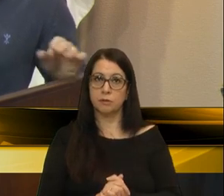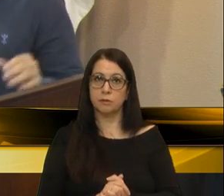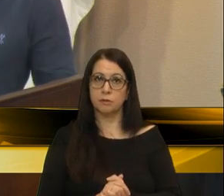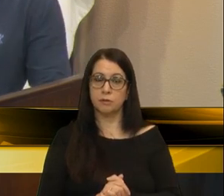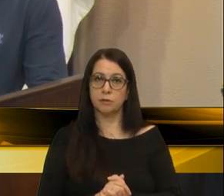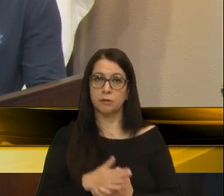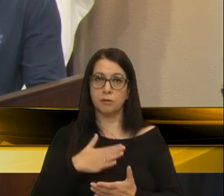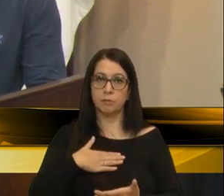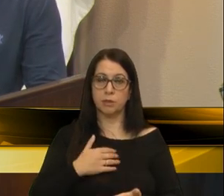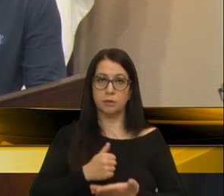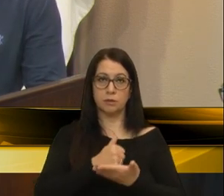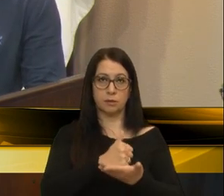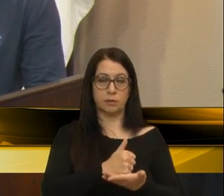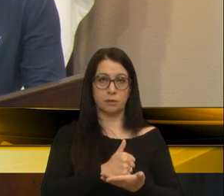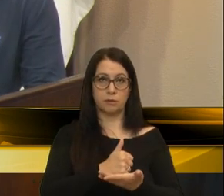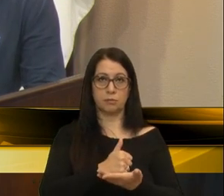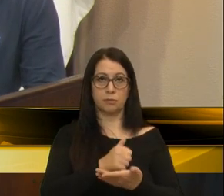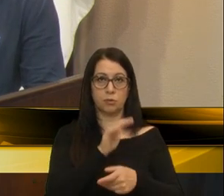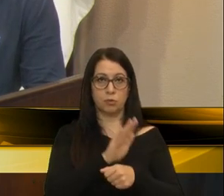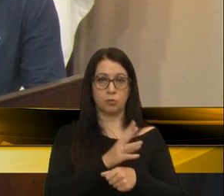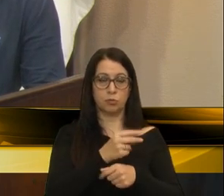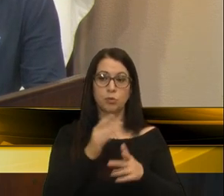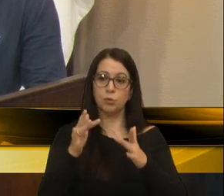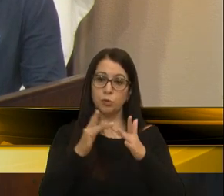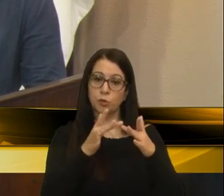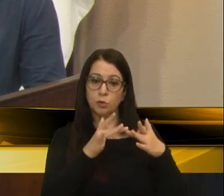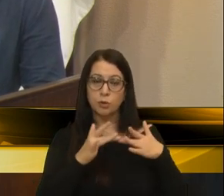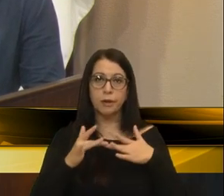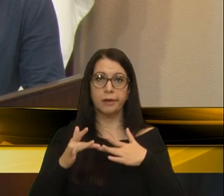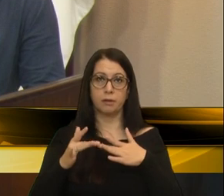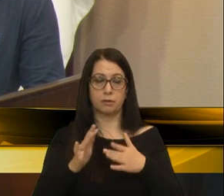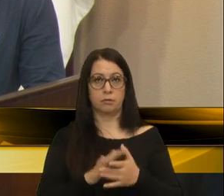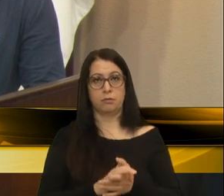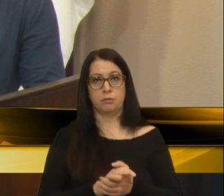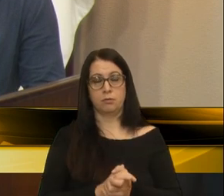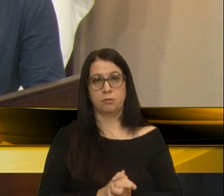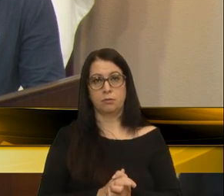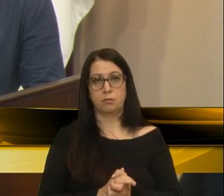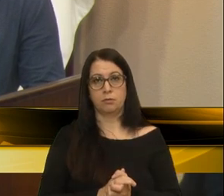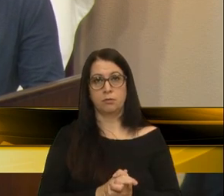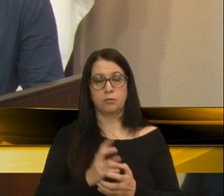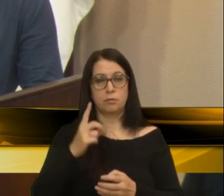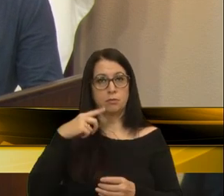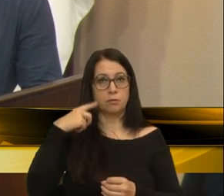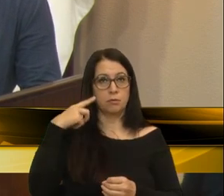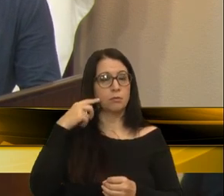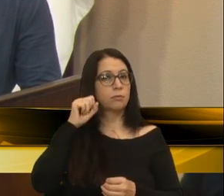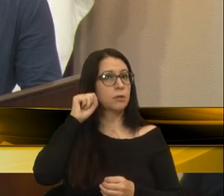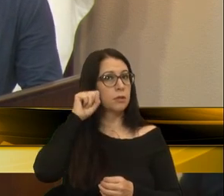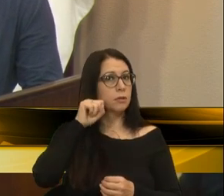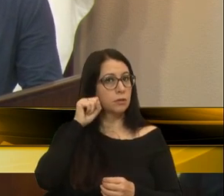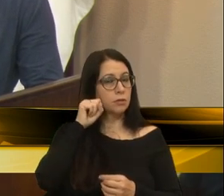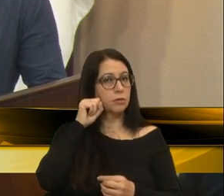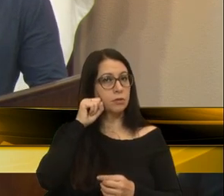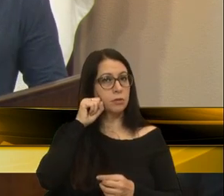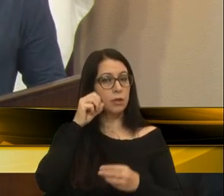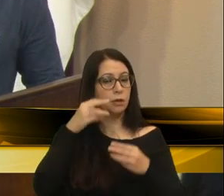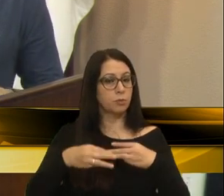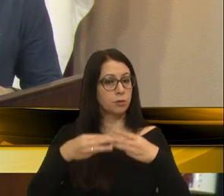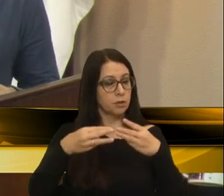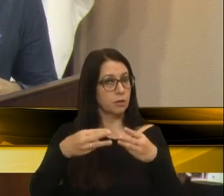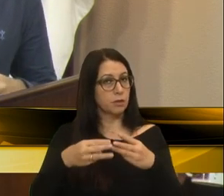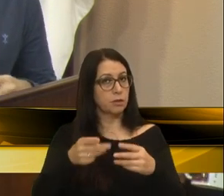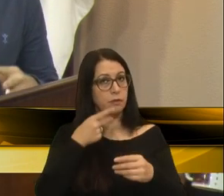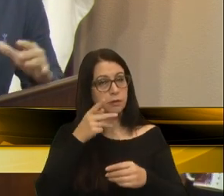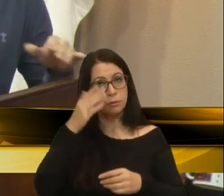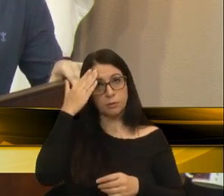a minha assessoria, que auxiliou muito nos contatos com os deputados, senadores, com o Ministério. Mas eu quero fazer